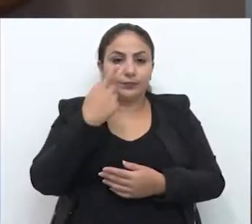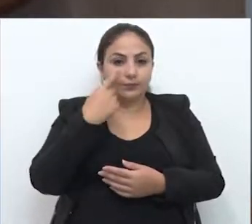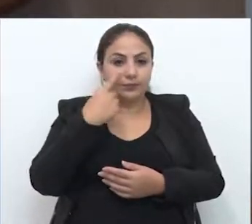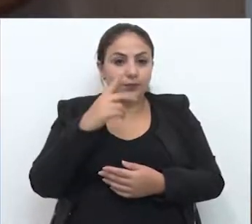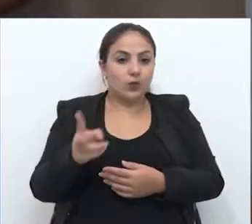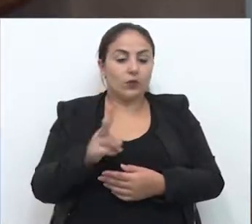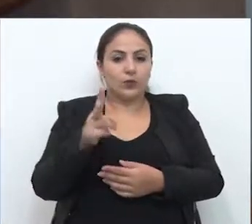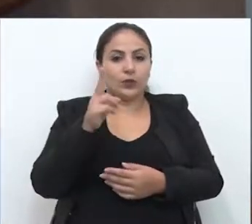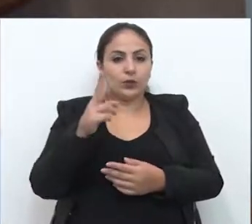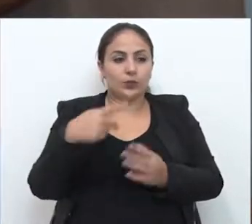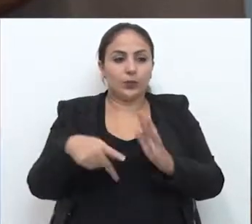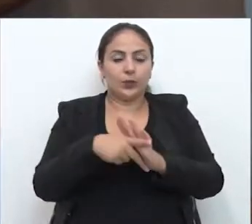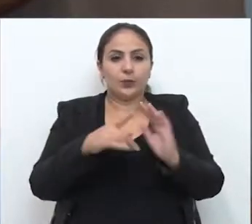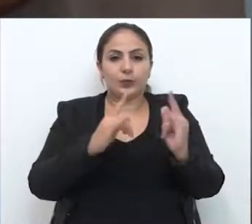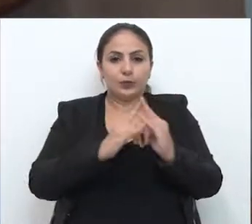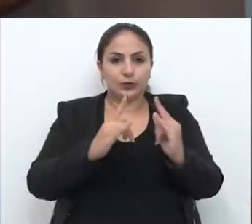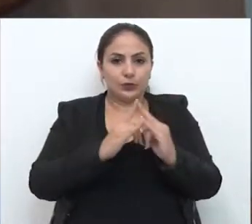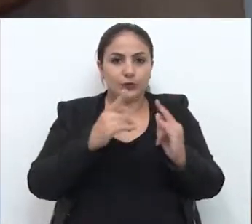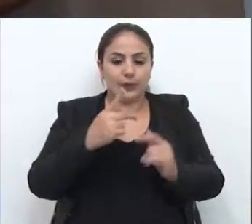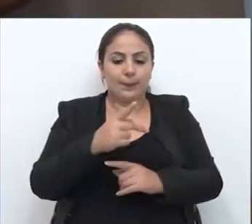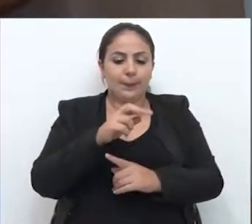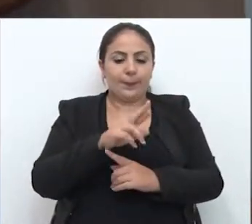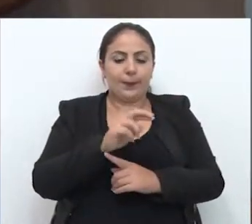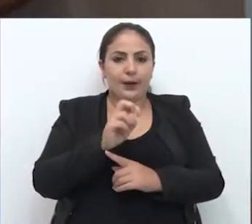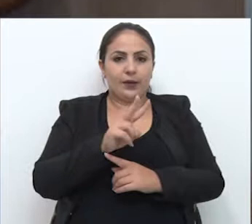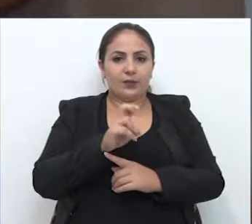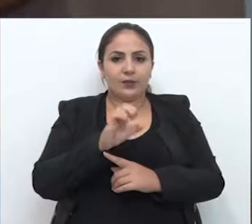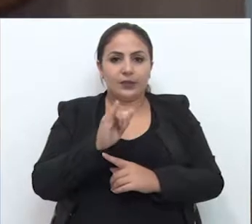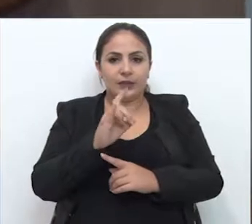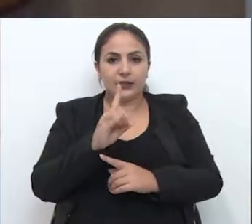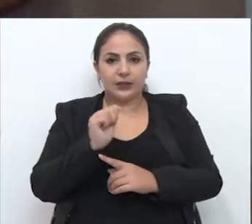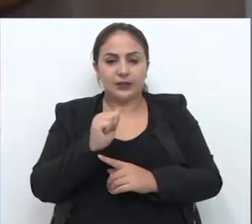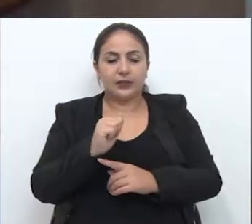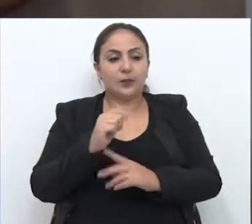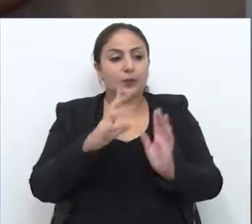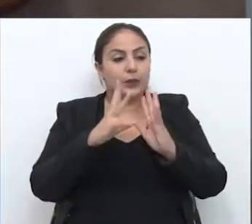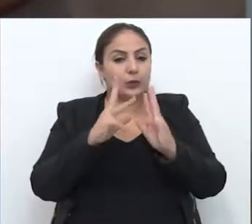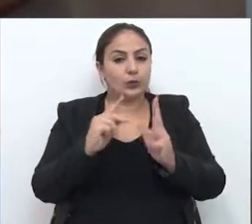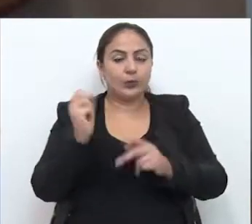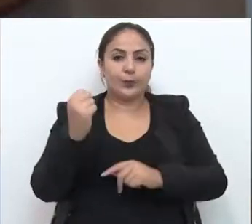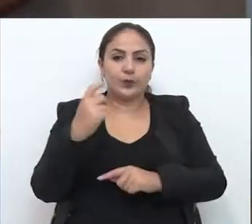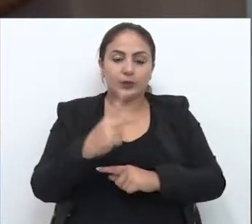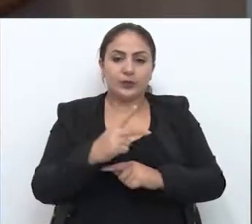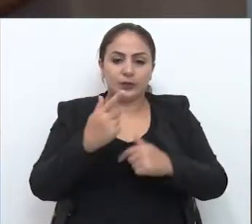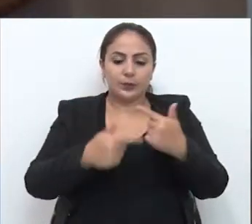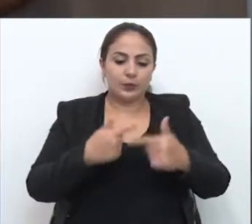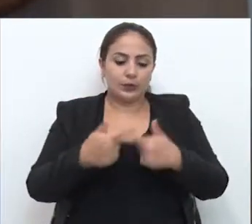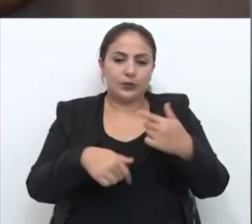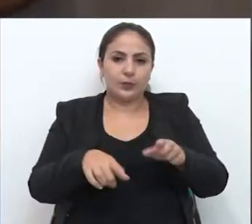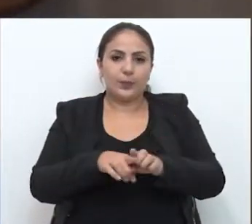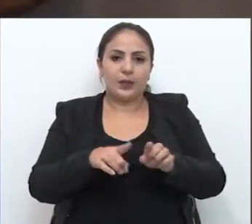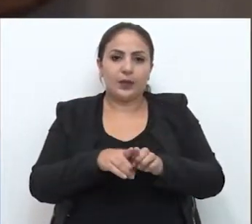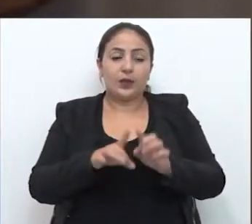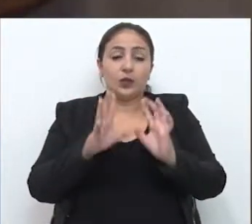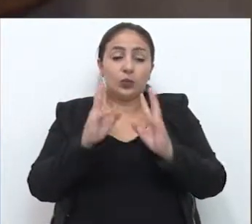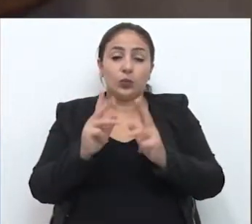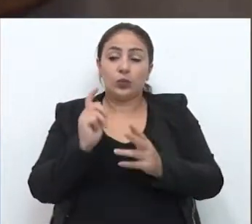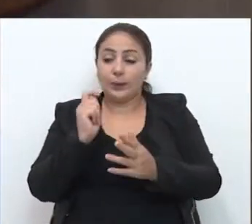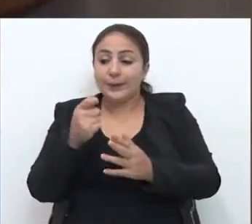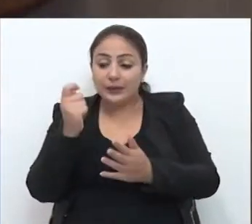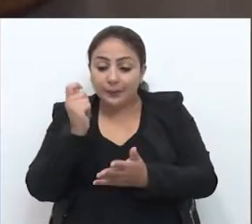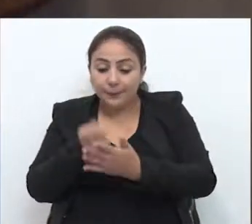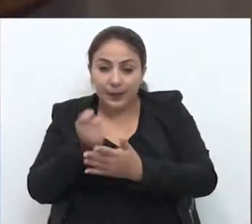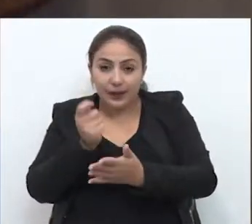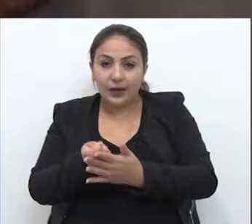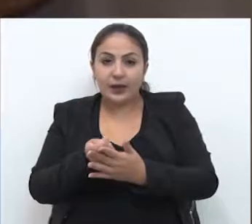deduzir os valores aportados ao Instituto de Previdência para as aposentadorias dos servidores e os restos a pagar que